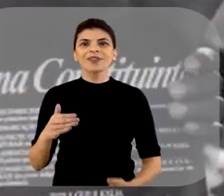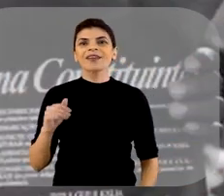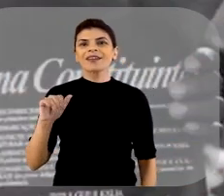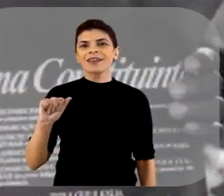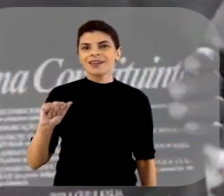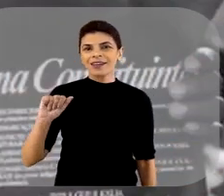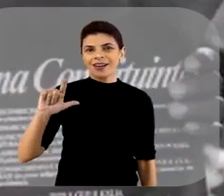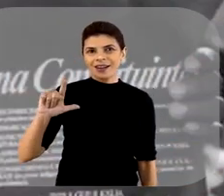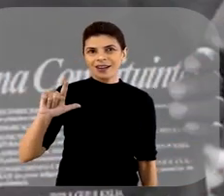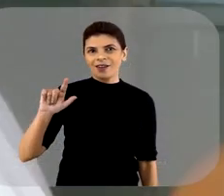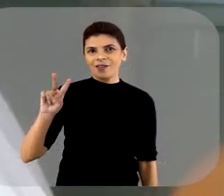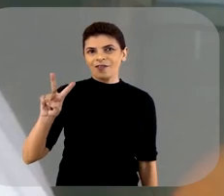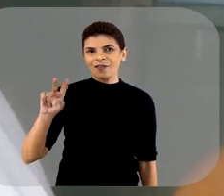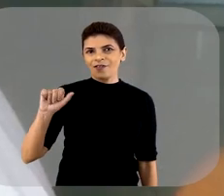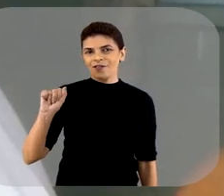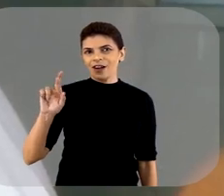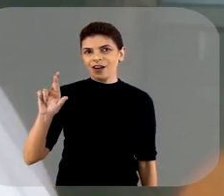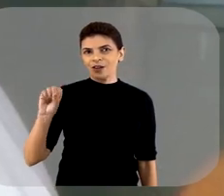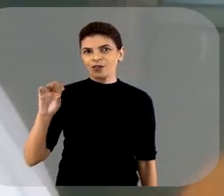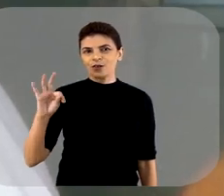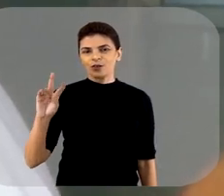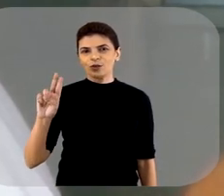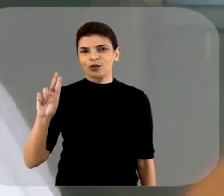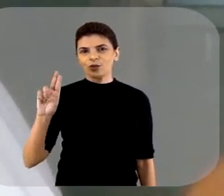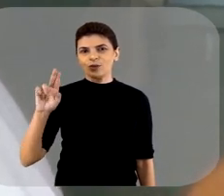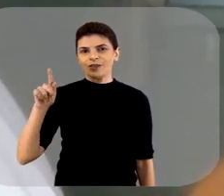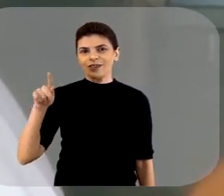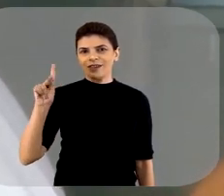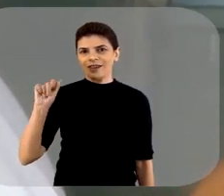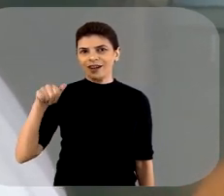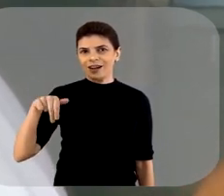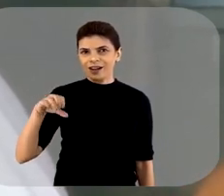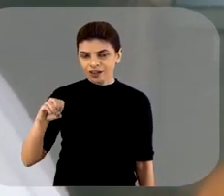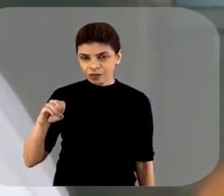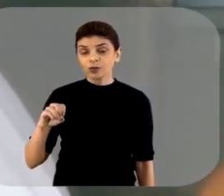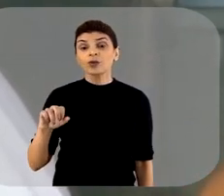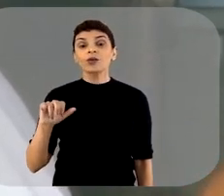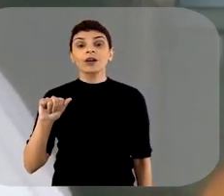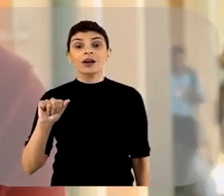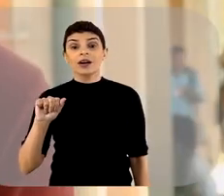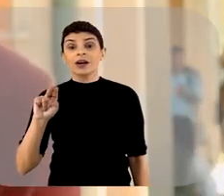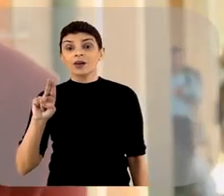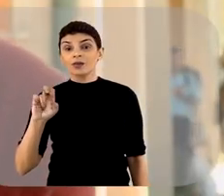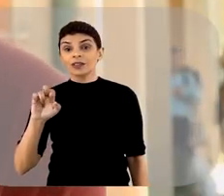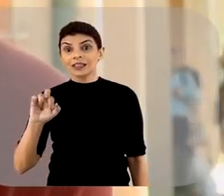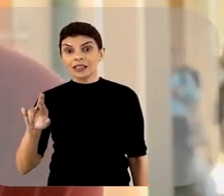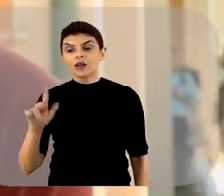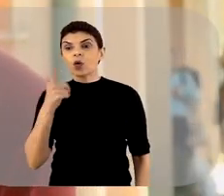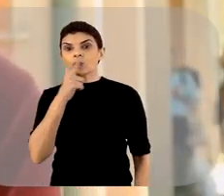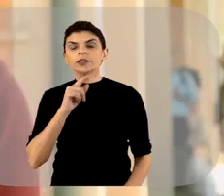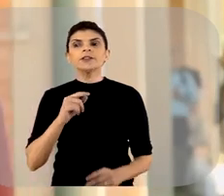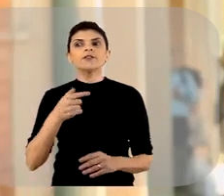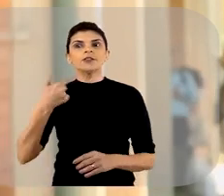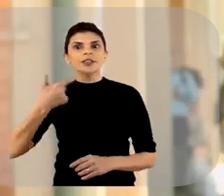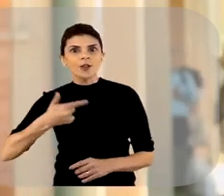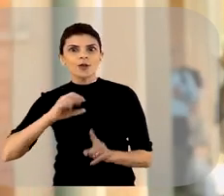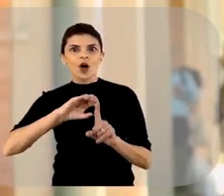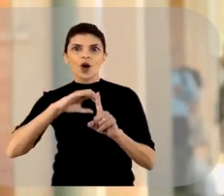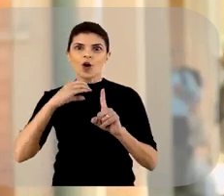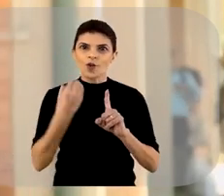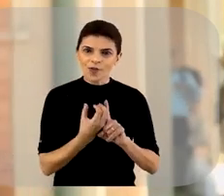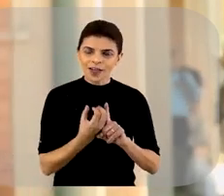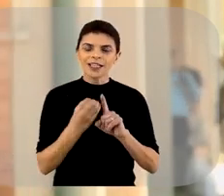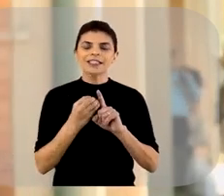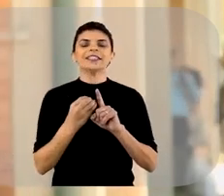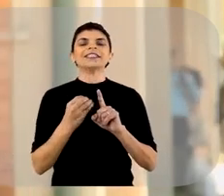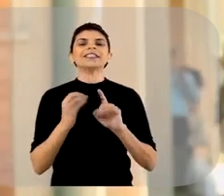Álvaro Tucano, o Ailton Krenak. Neste meio do caminho, se conseguiu fazer a 2ª Conferência Nacional de Saúde Indígena,